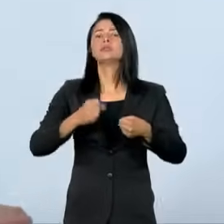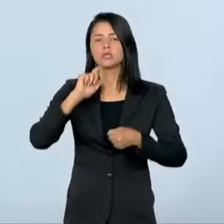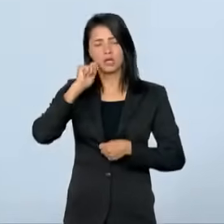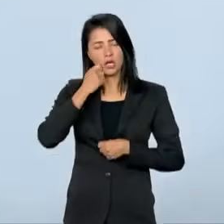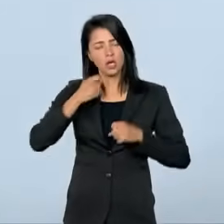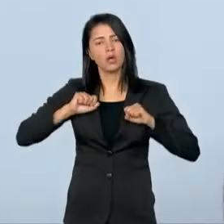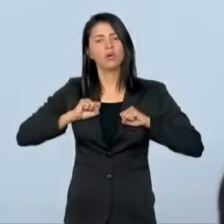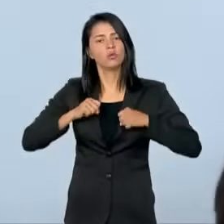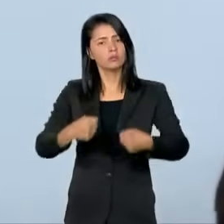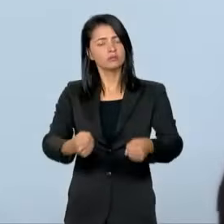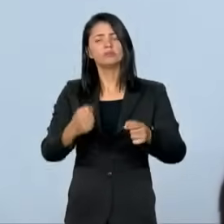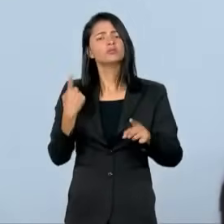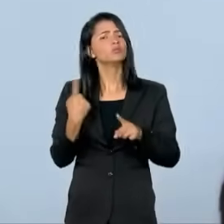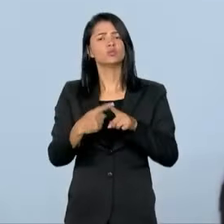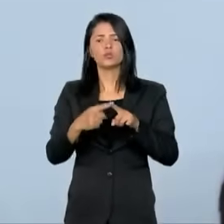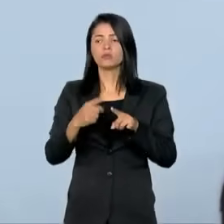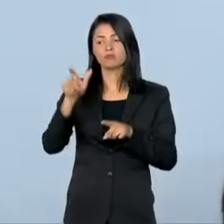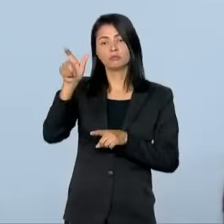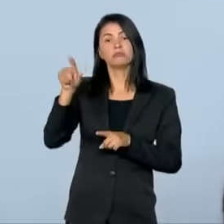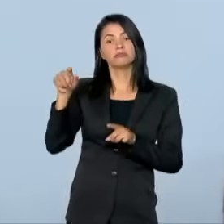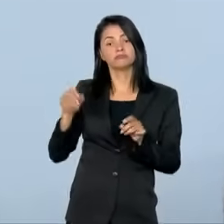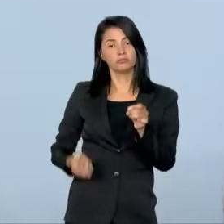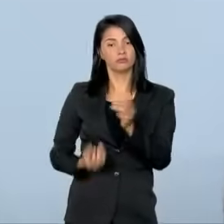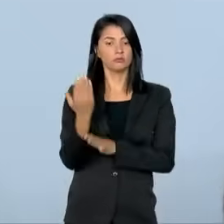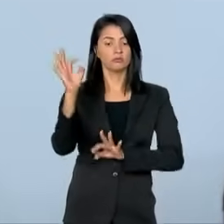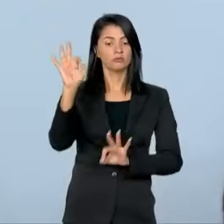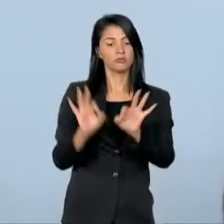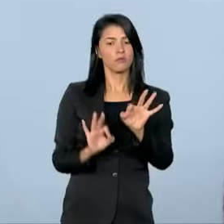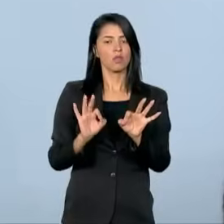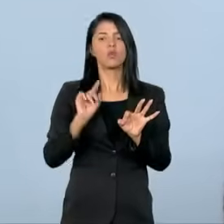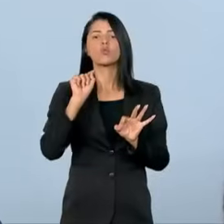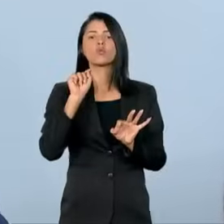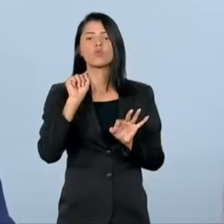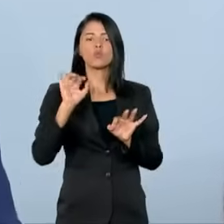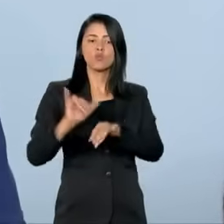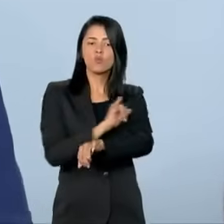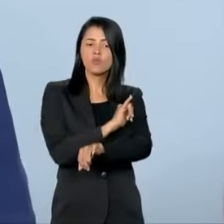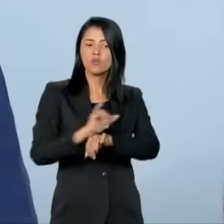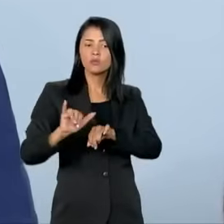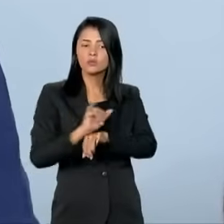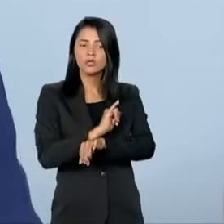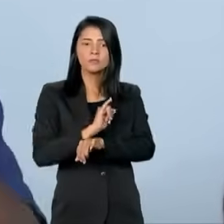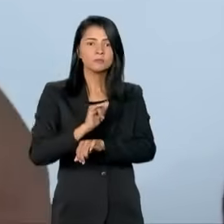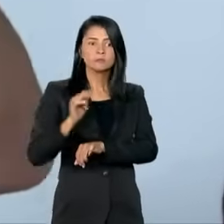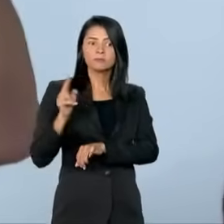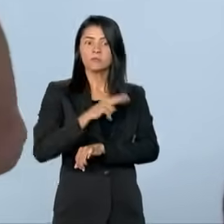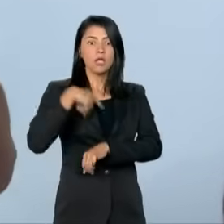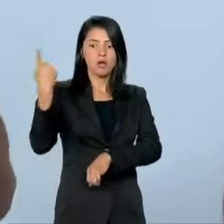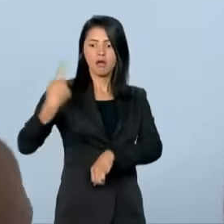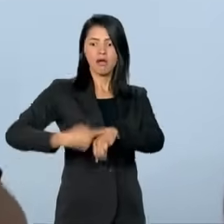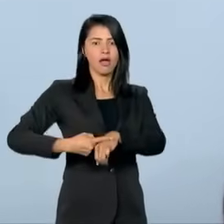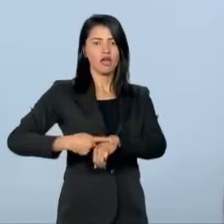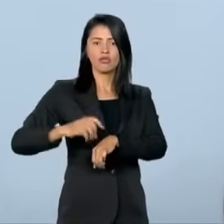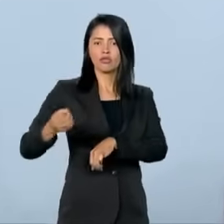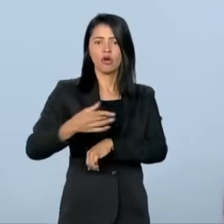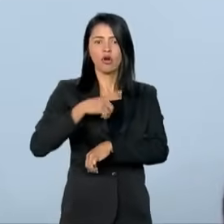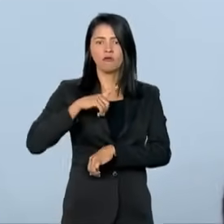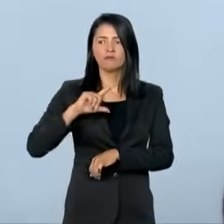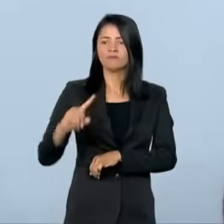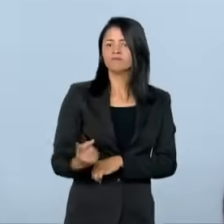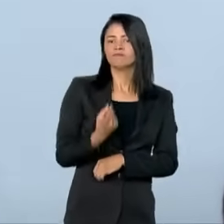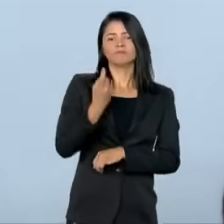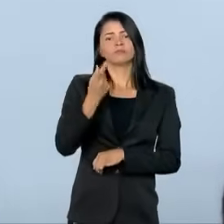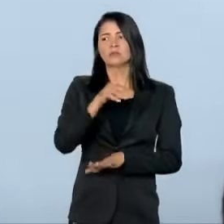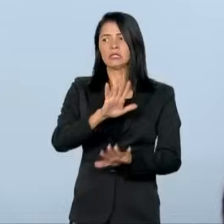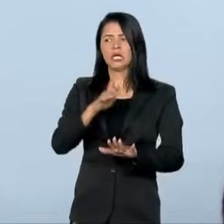de rumo para que a gente ali elabore uma medida totalmente extraordinária, sem que